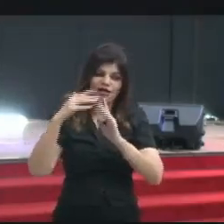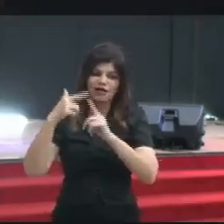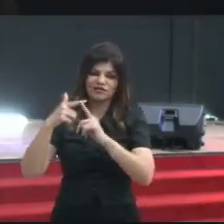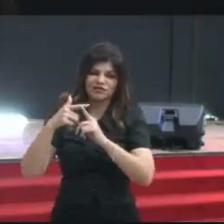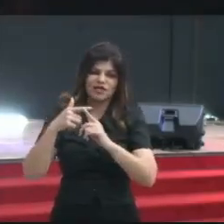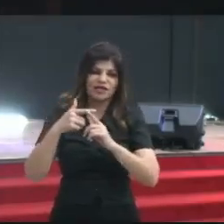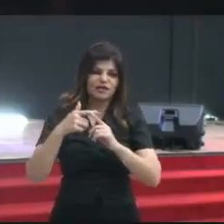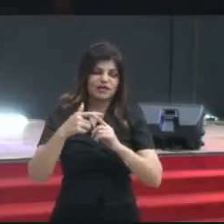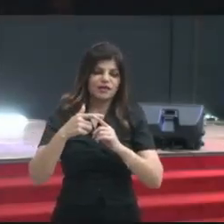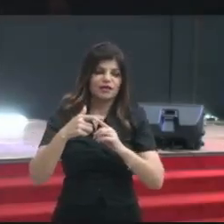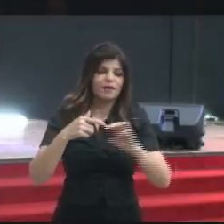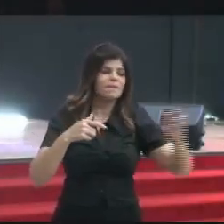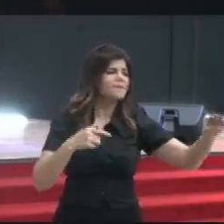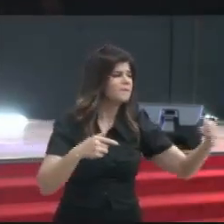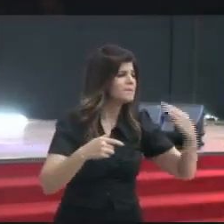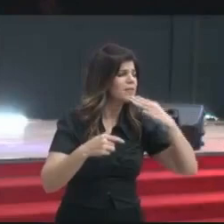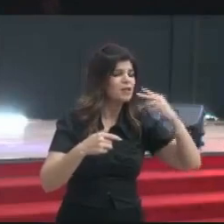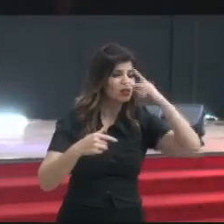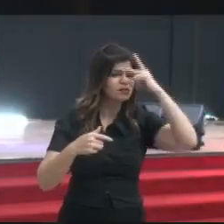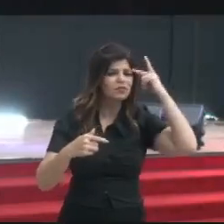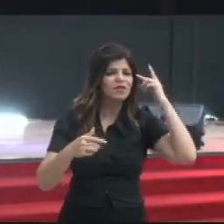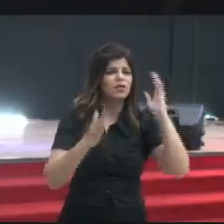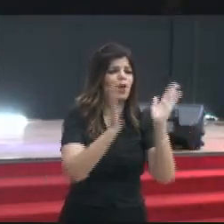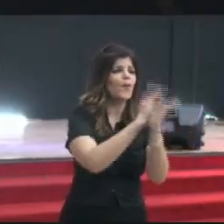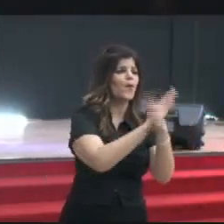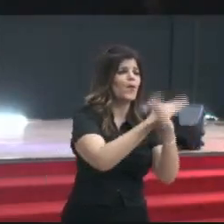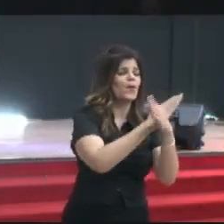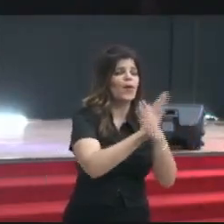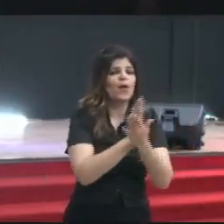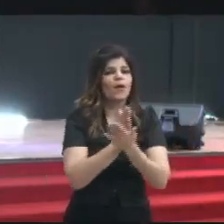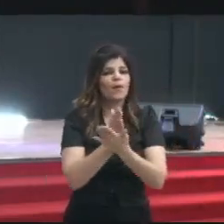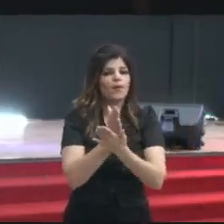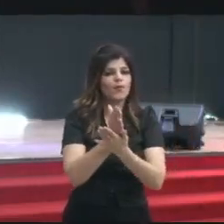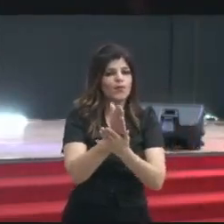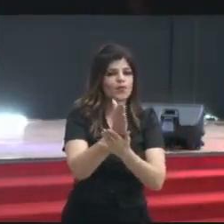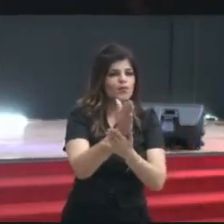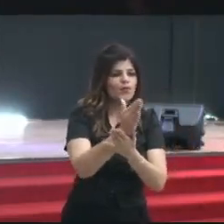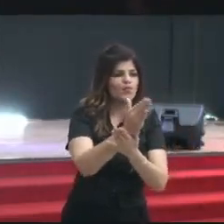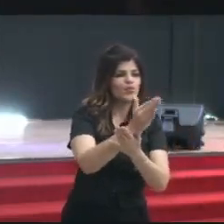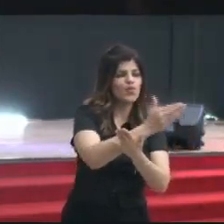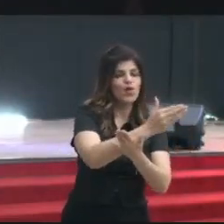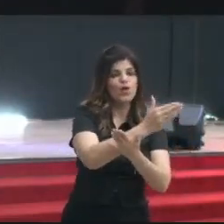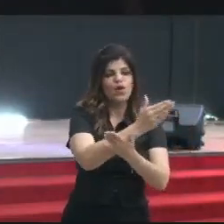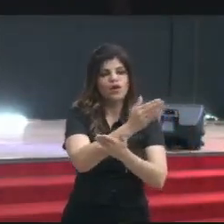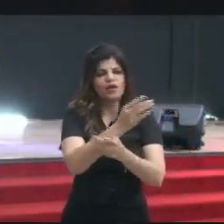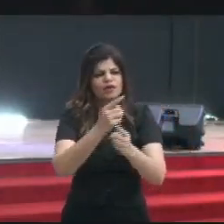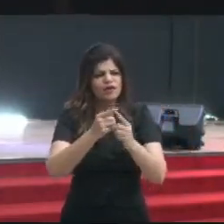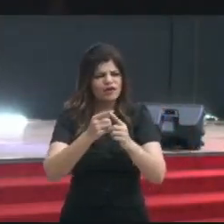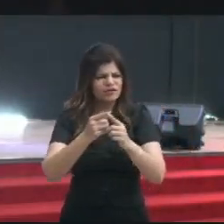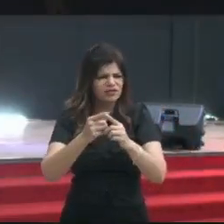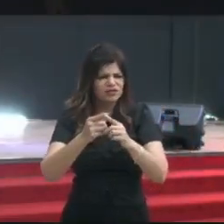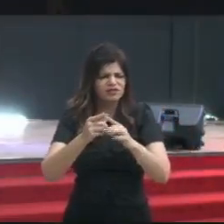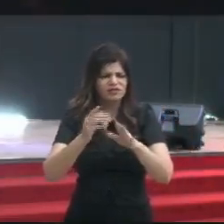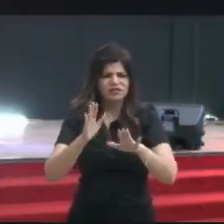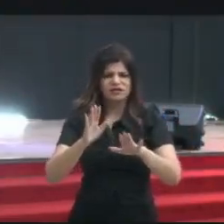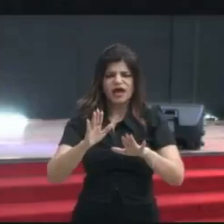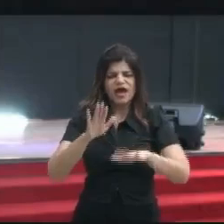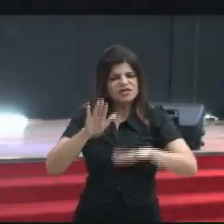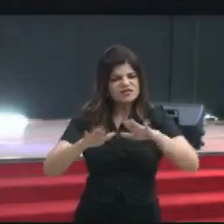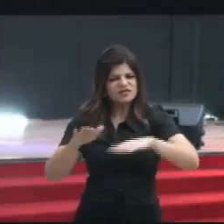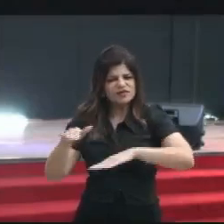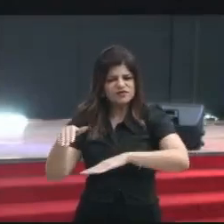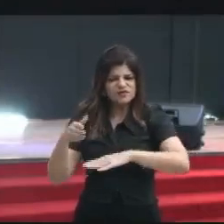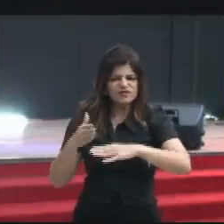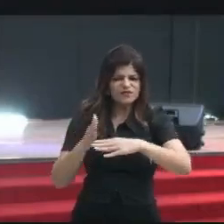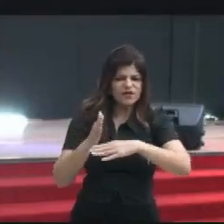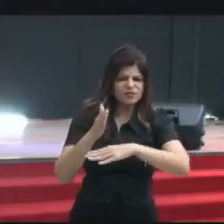de pessoas afastadas. Não pense que foi da noite para o dia. Você não se desvia andando por uma rua, vira a esquina,